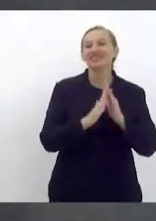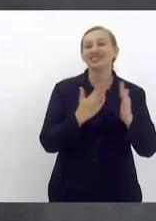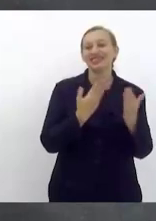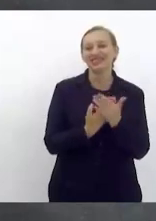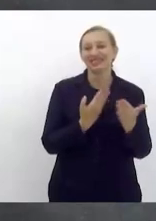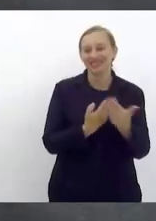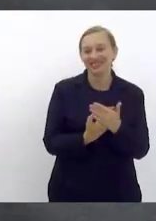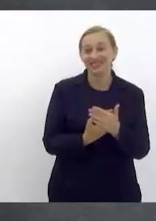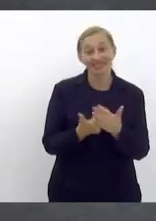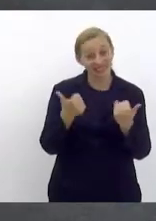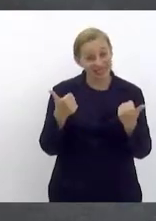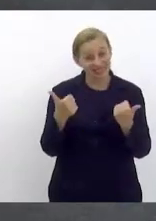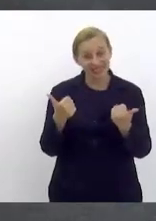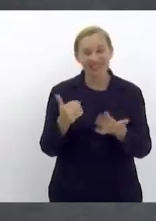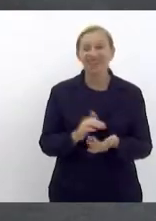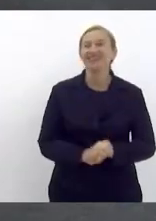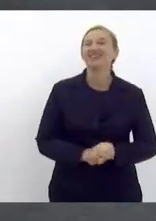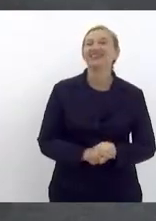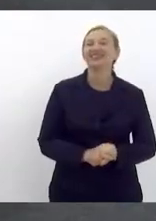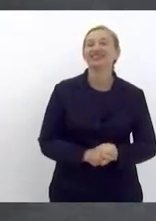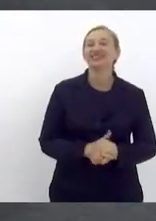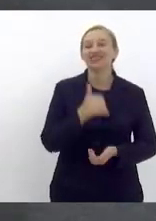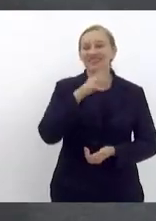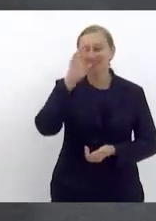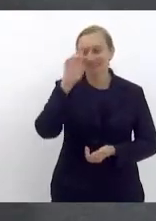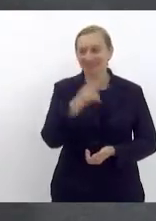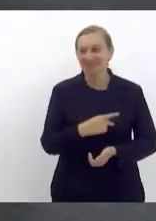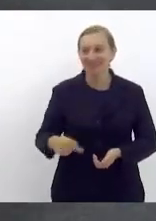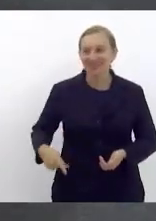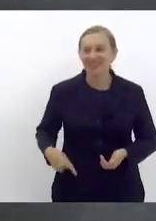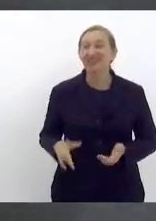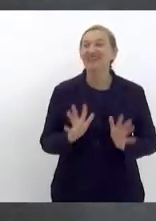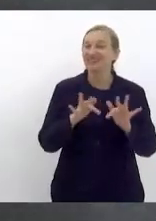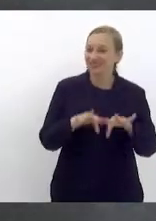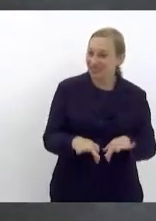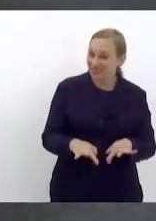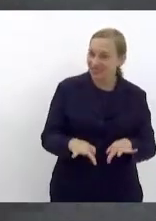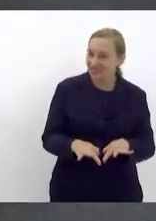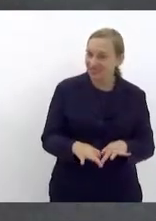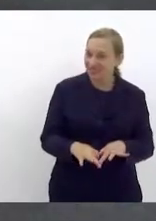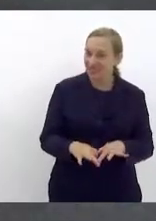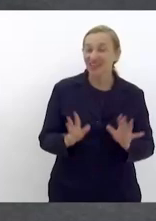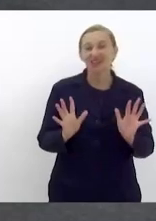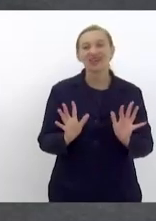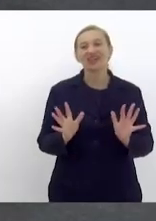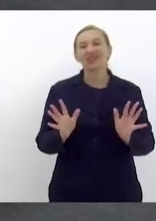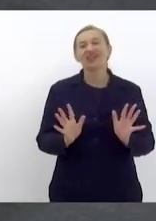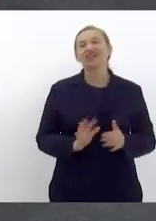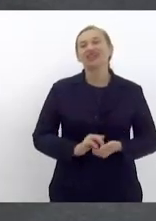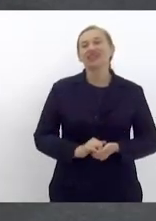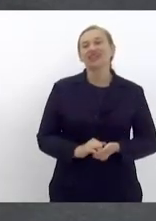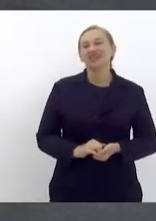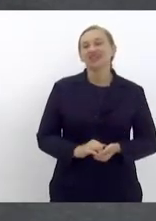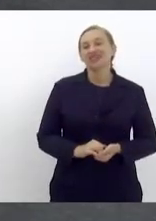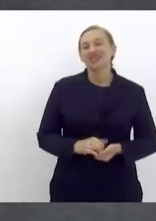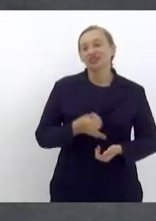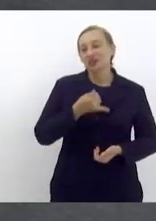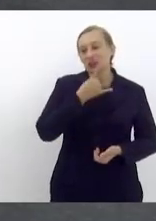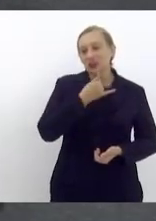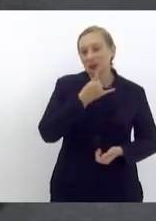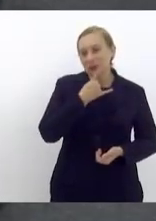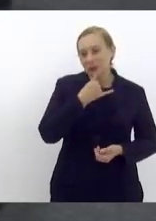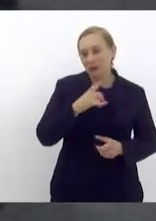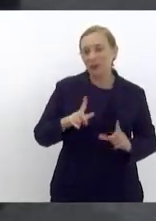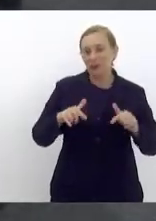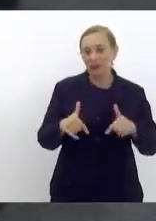escolas. E aí, senhora presidenta, para terminar e concluir a minha fala, lamentar também a